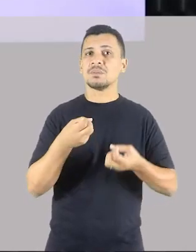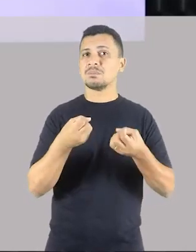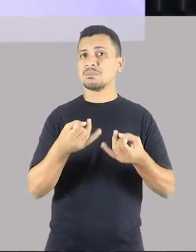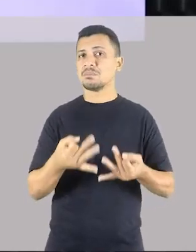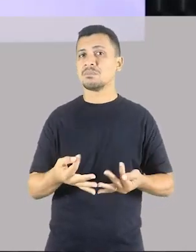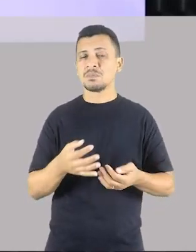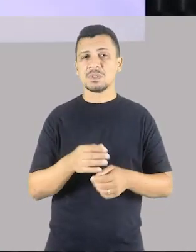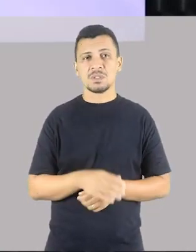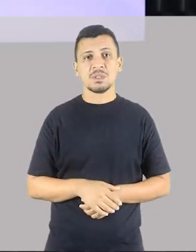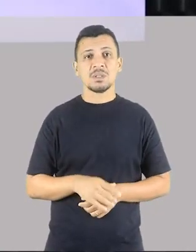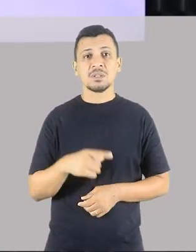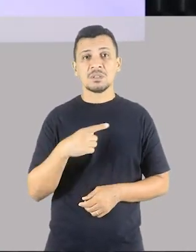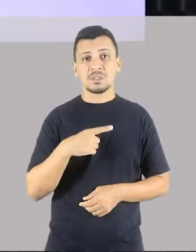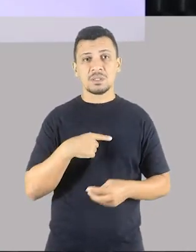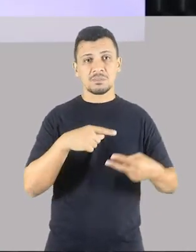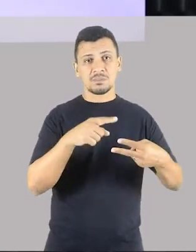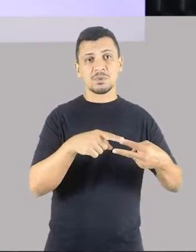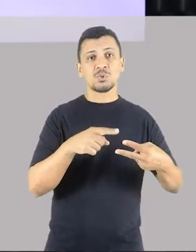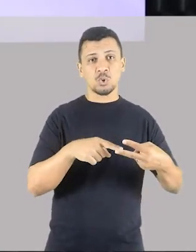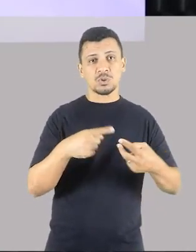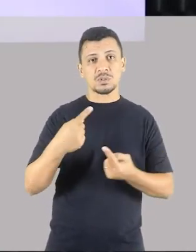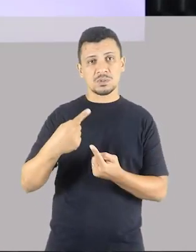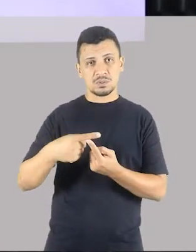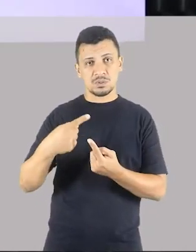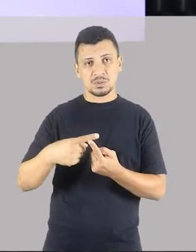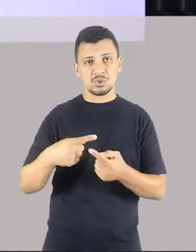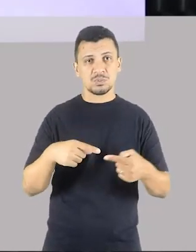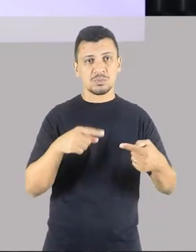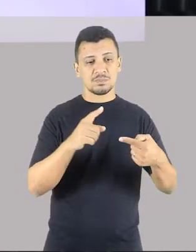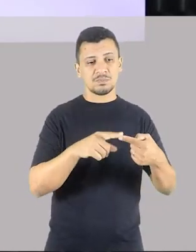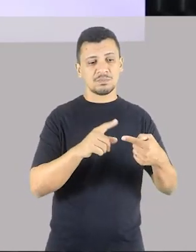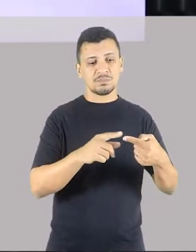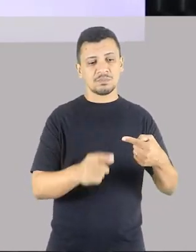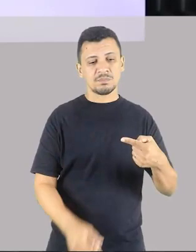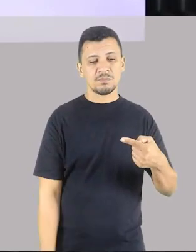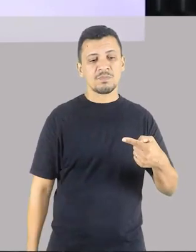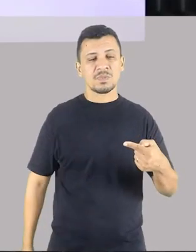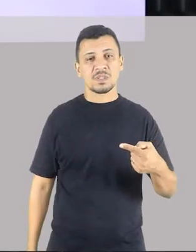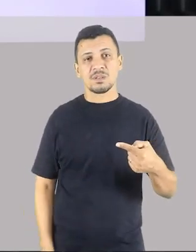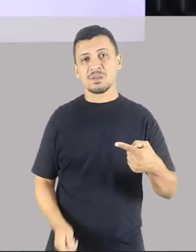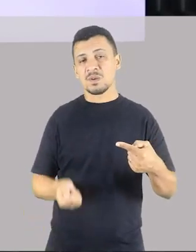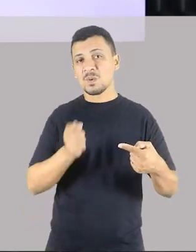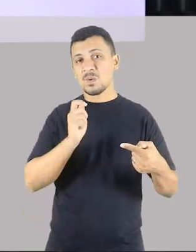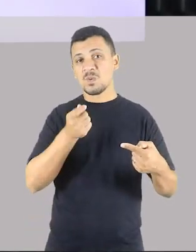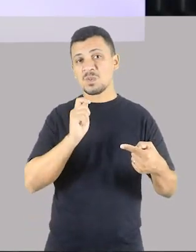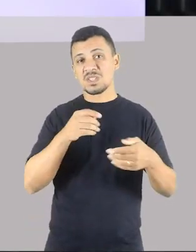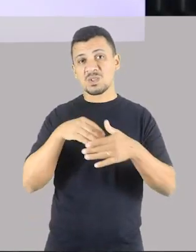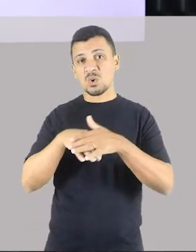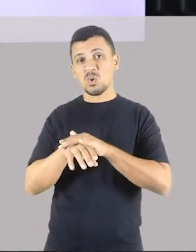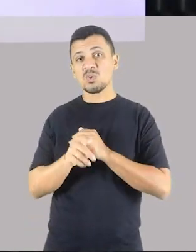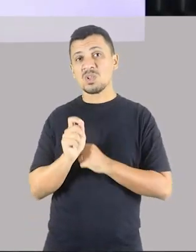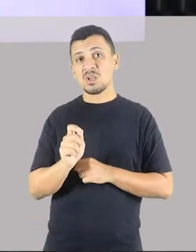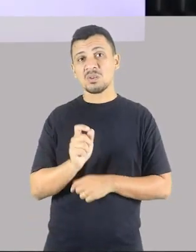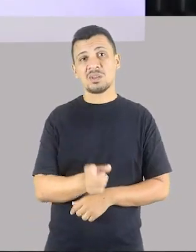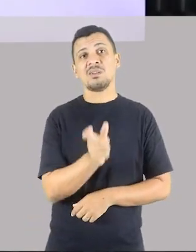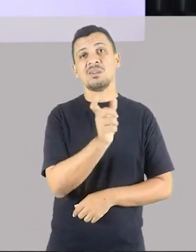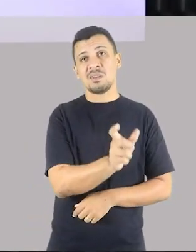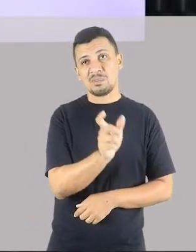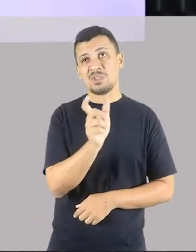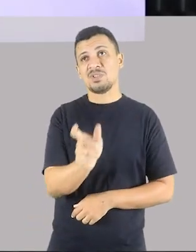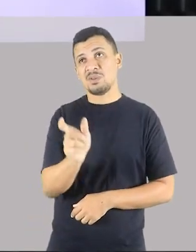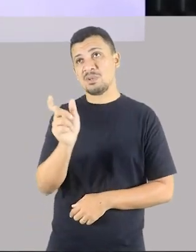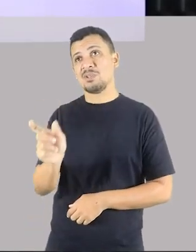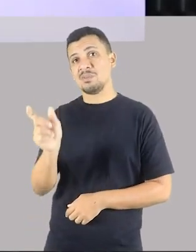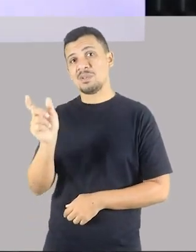observação. Existem 2 tipos de pleonasmo, certo? O pleonasmo vicioso, que é a repetição